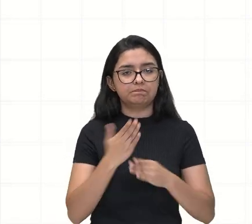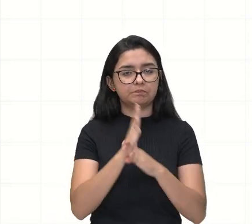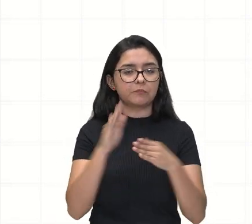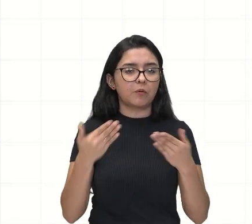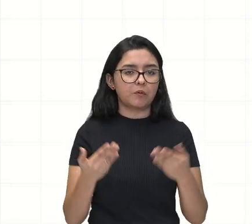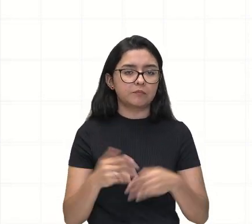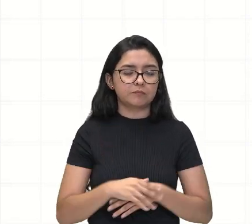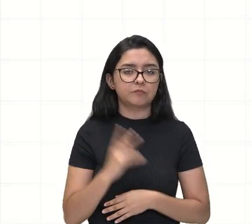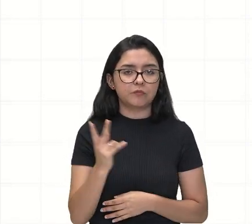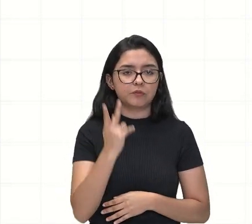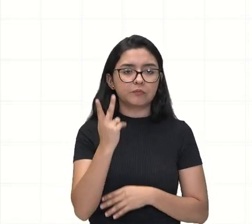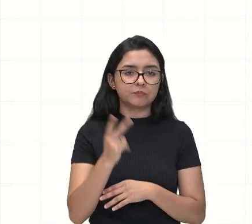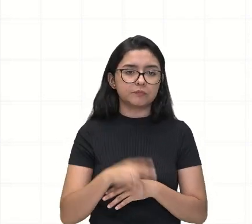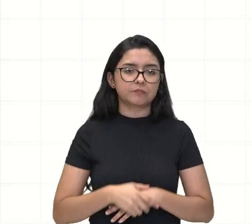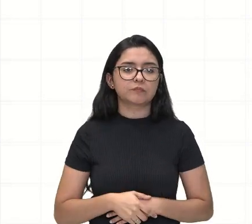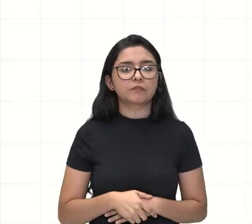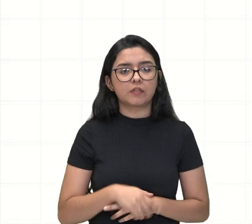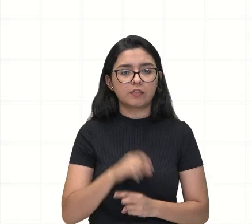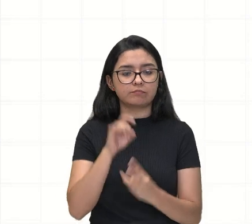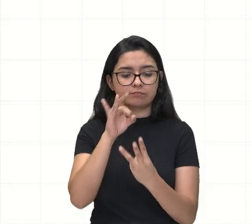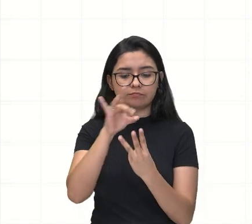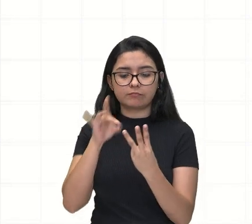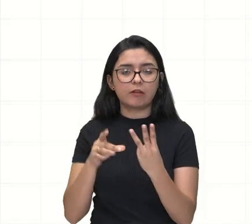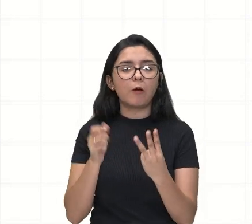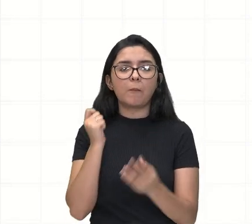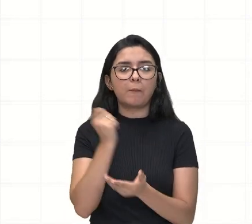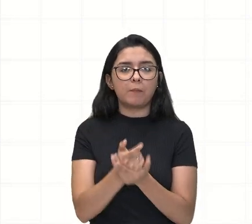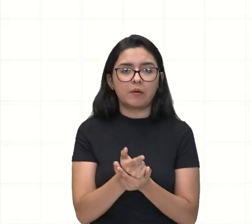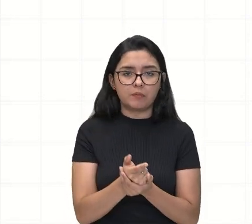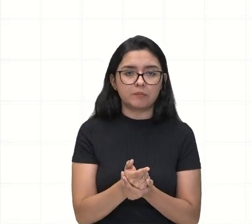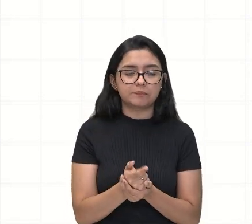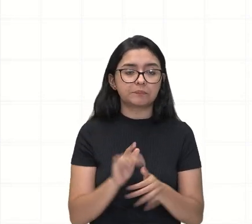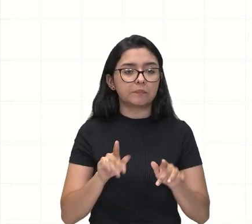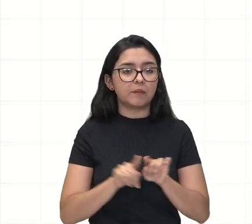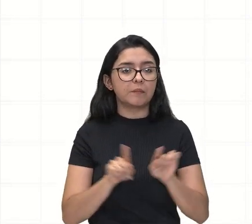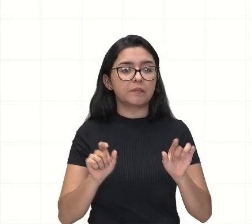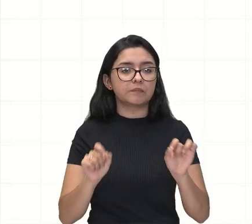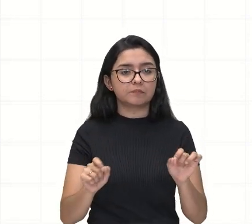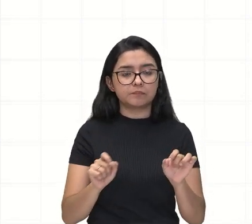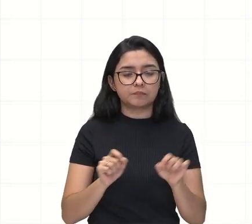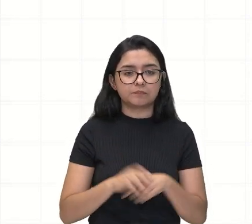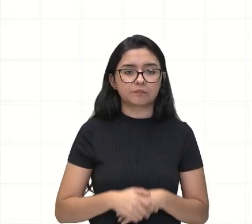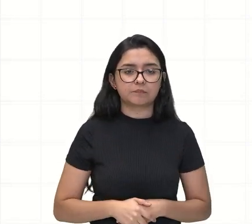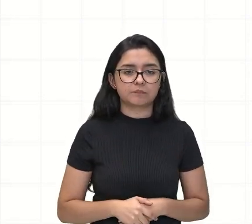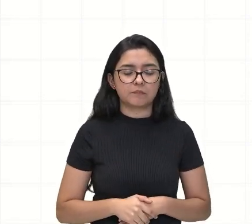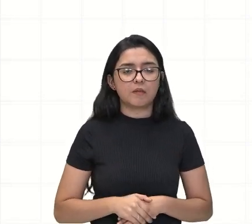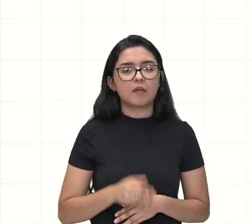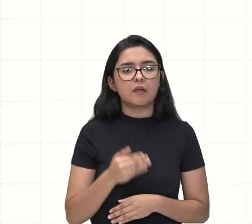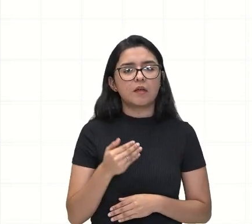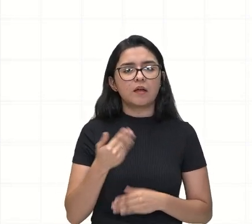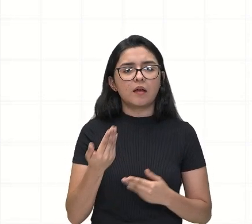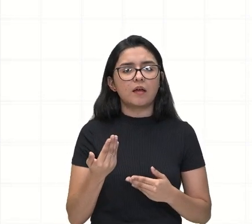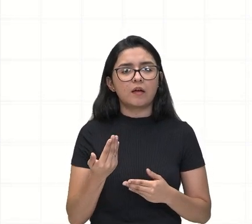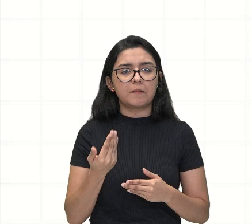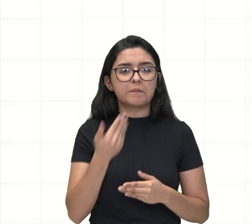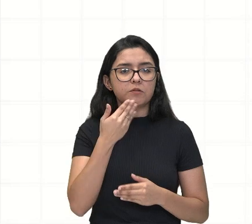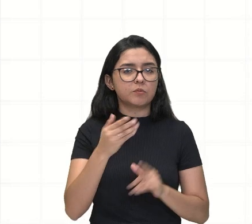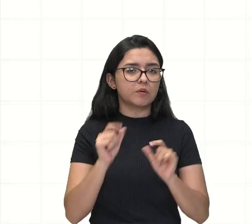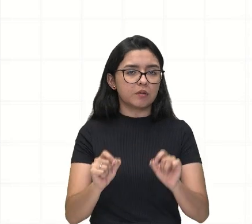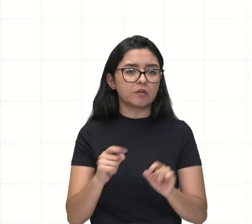qual o valor que cada um pagou, beleza? Bom, mas a princípio, na letra A, pedia que a gente determinasse a expressão